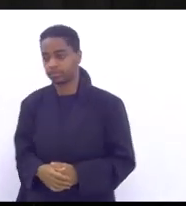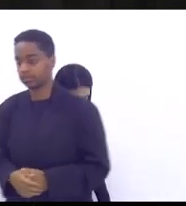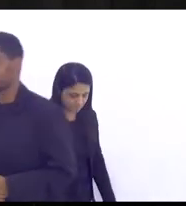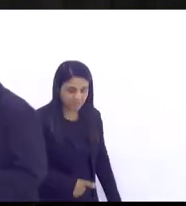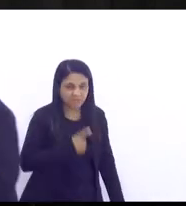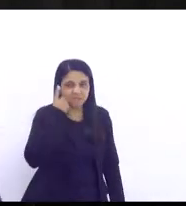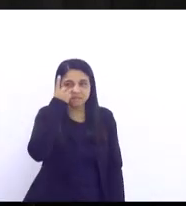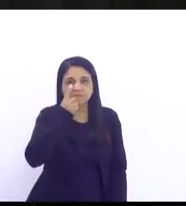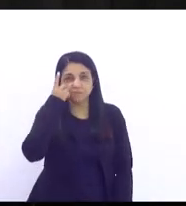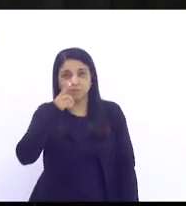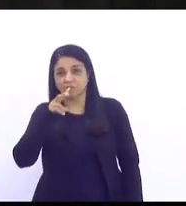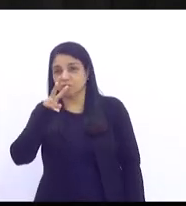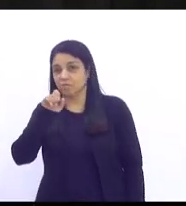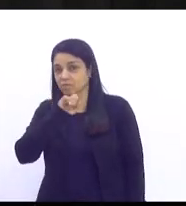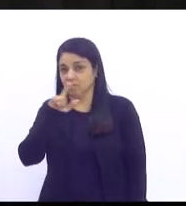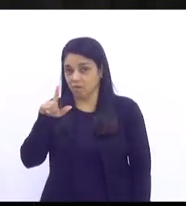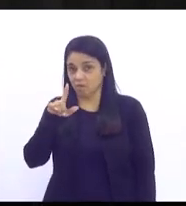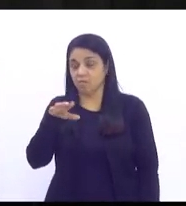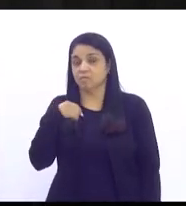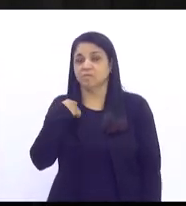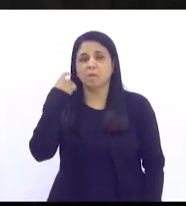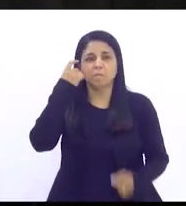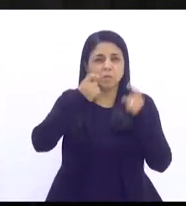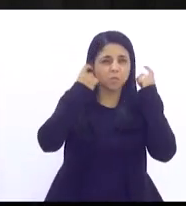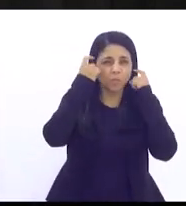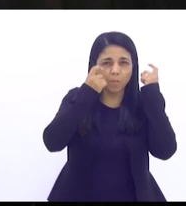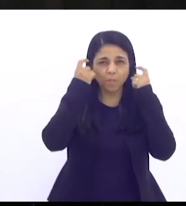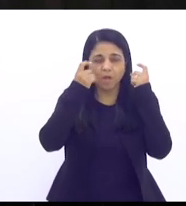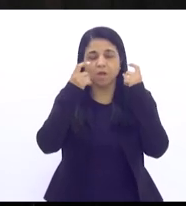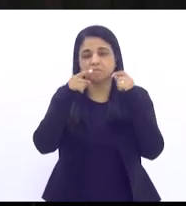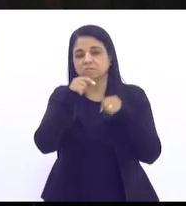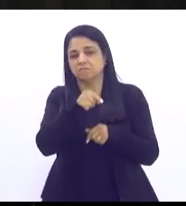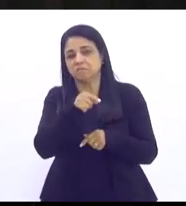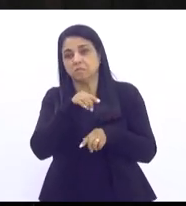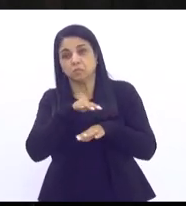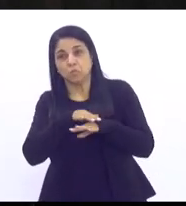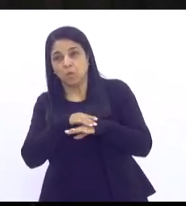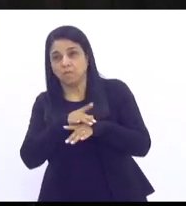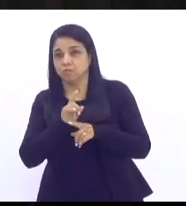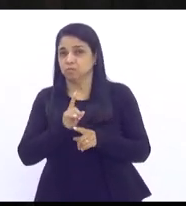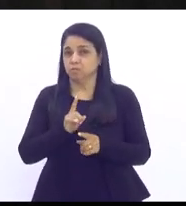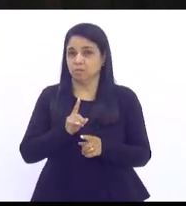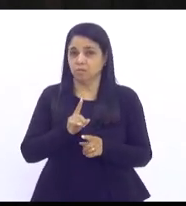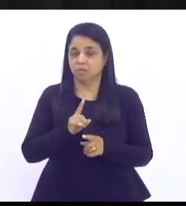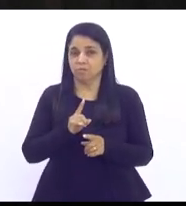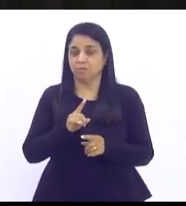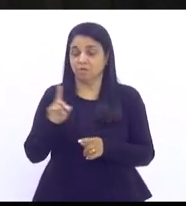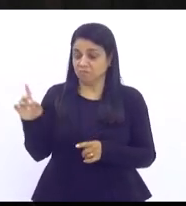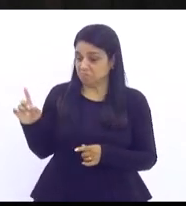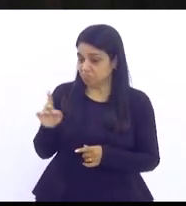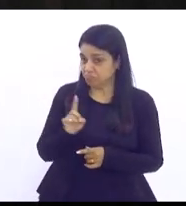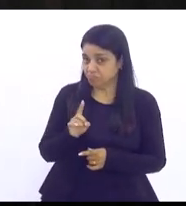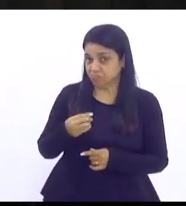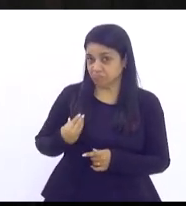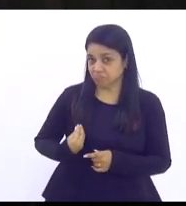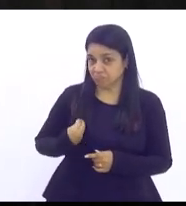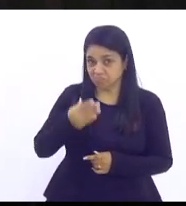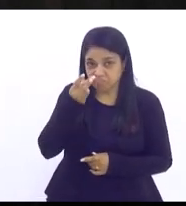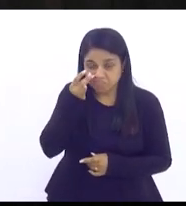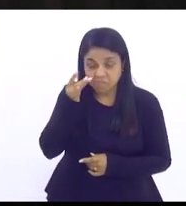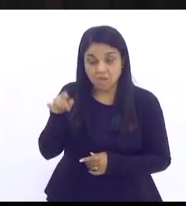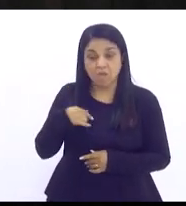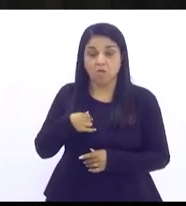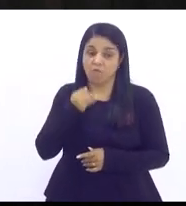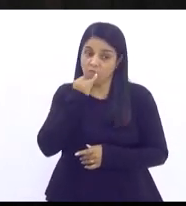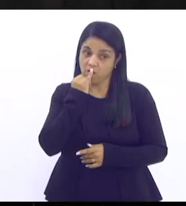estava angustiado, preocupado se Vossa Excelência estava doente ou não, porque não estava ainda presente. E eu disse, ele deve estar numa